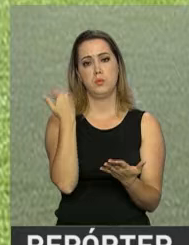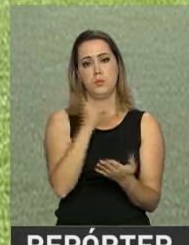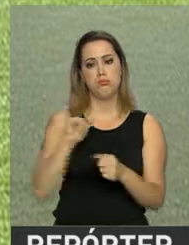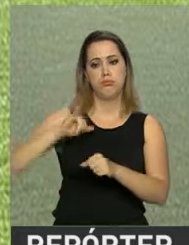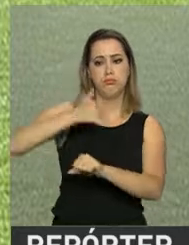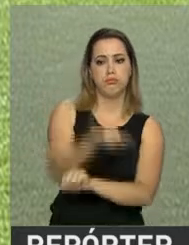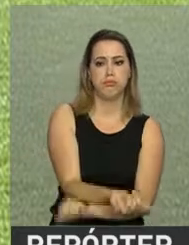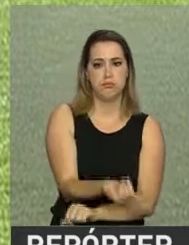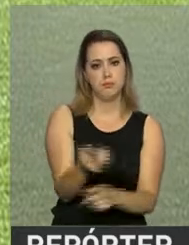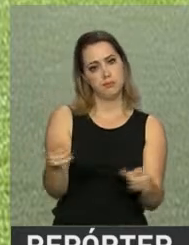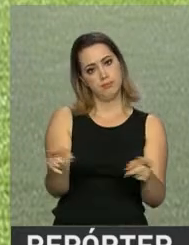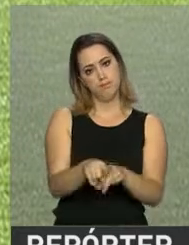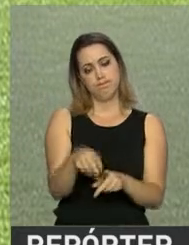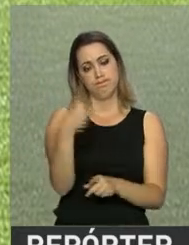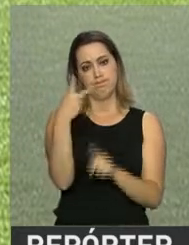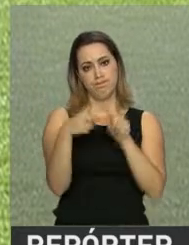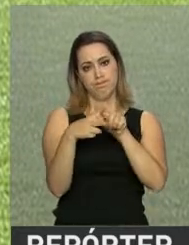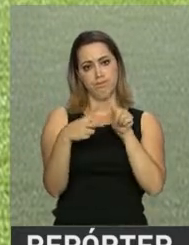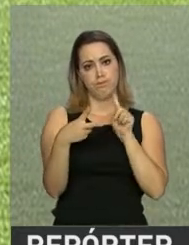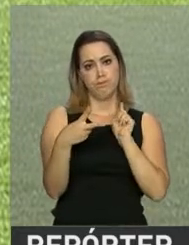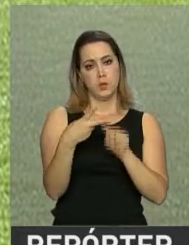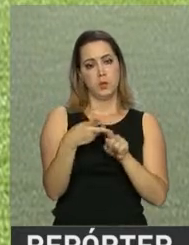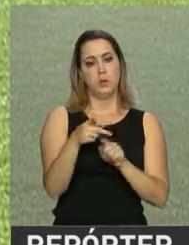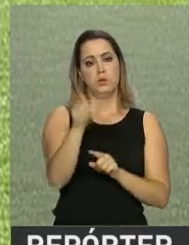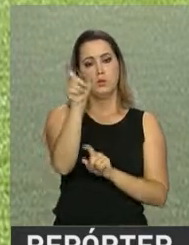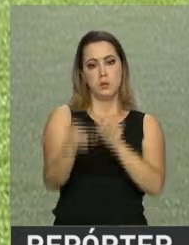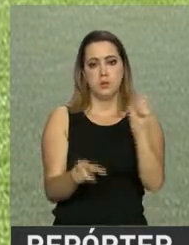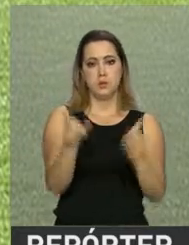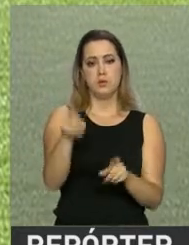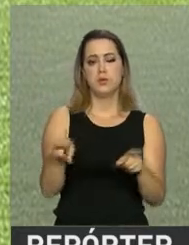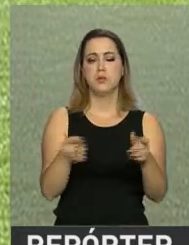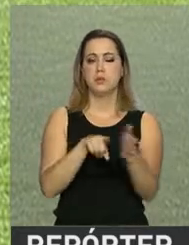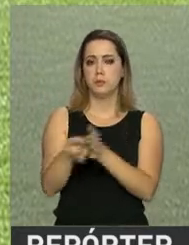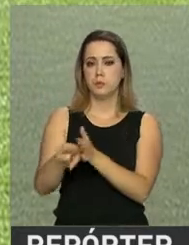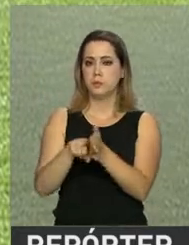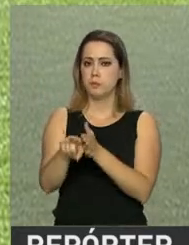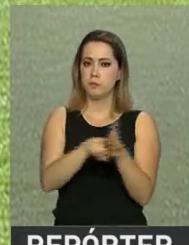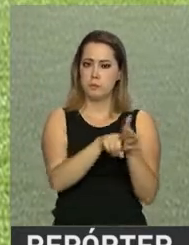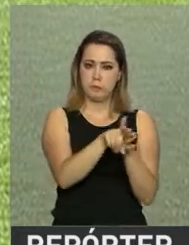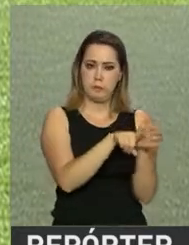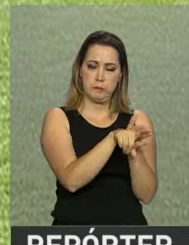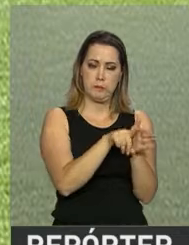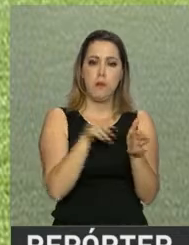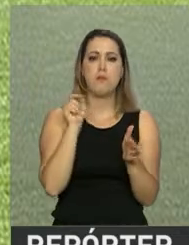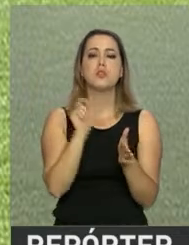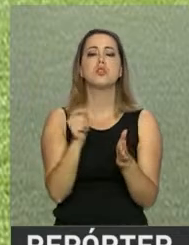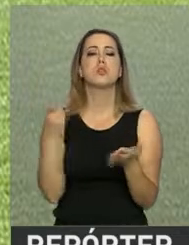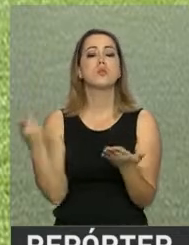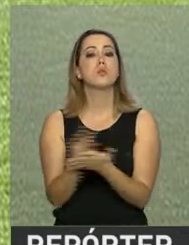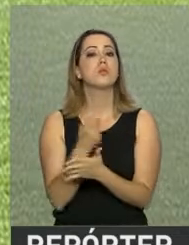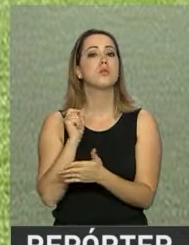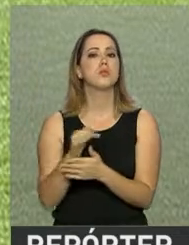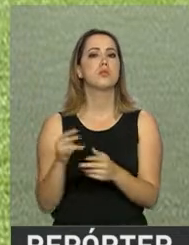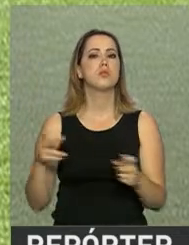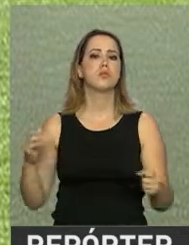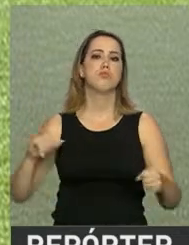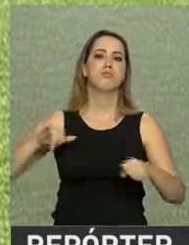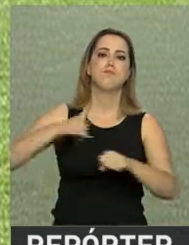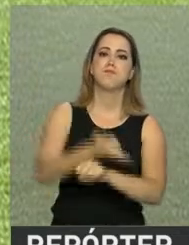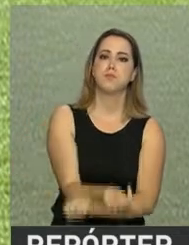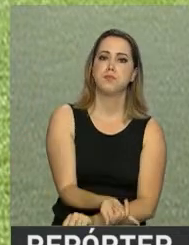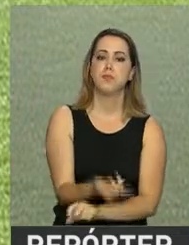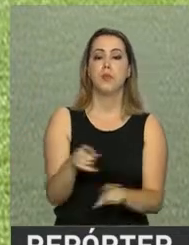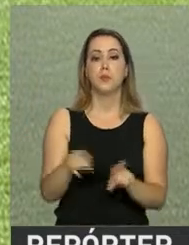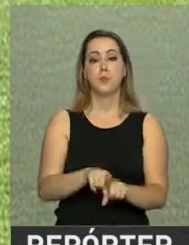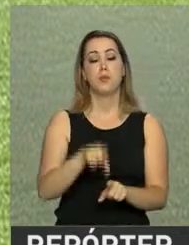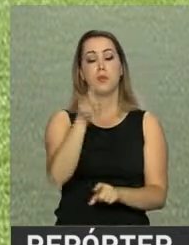tripulantes, estão a bordo dois representantes do Centro de Investigação e Prevenção de Acidentes Aeronáuticos, o CENIPA.